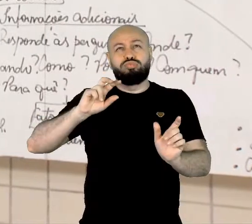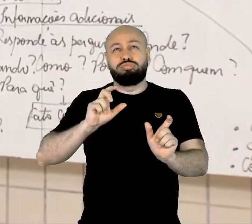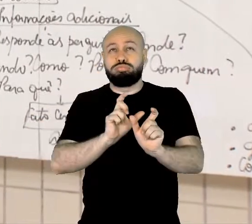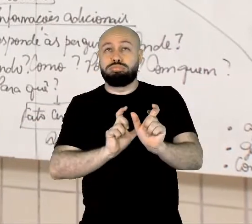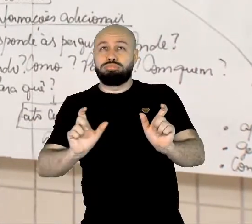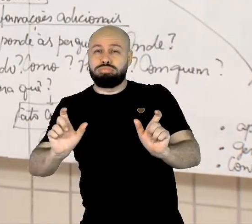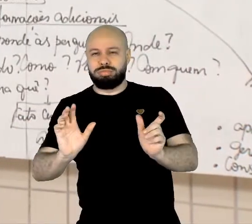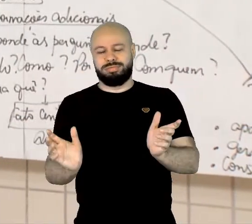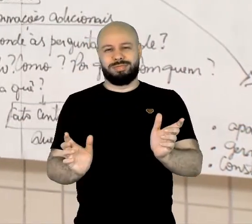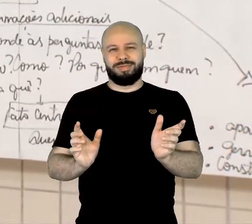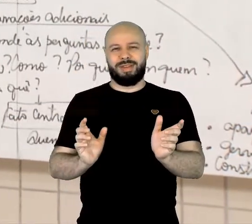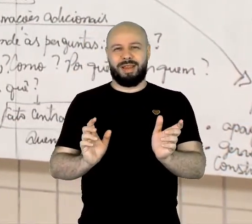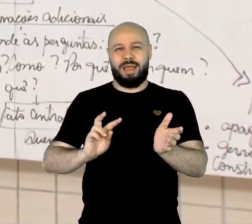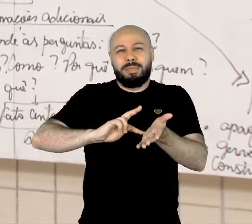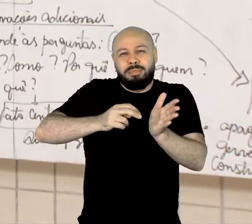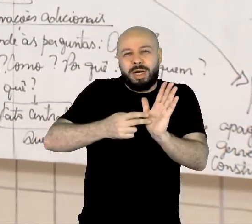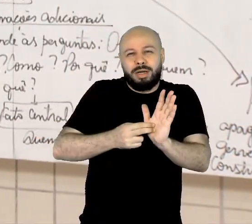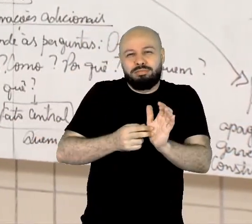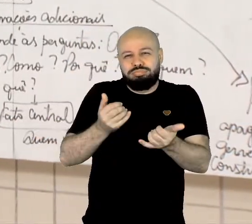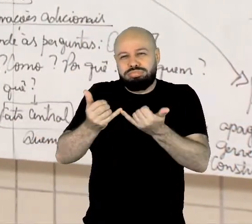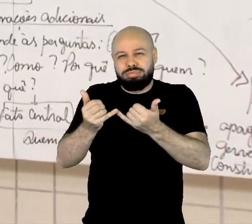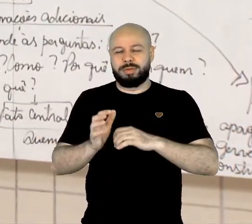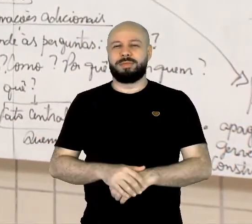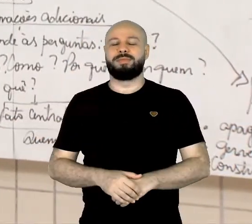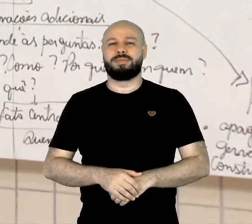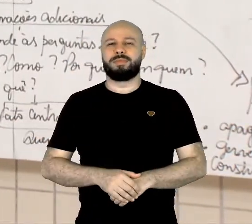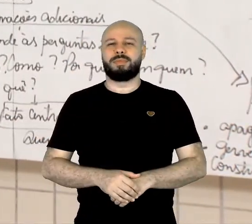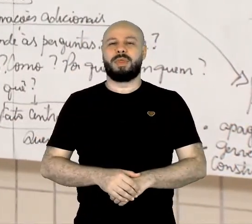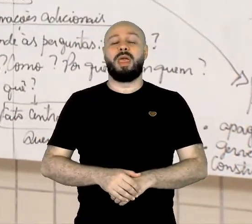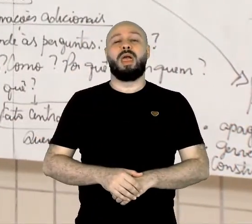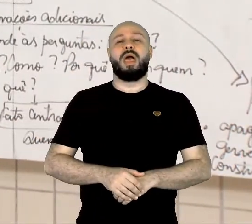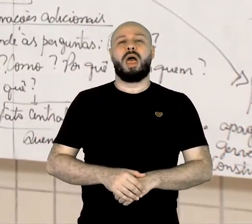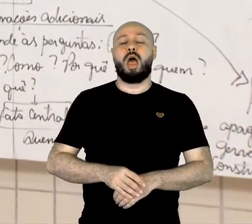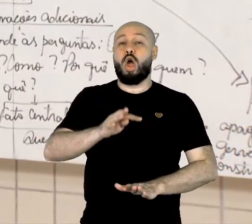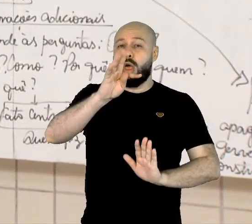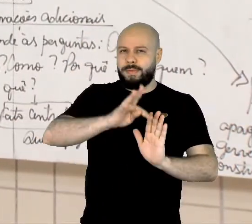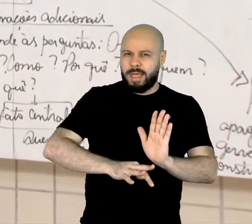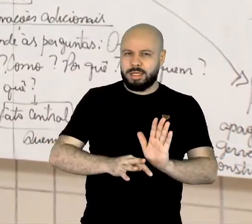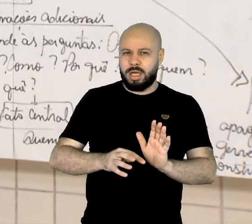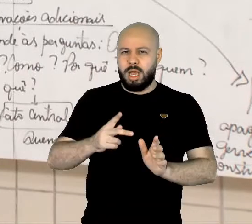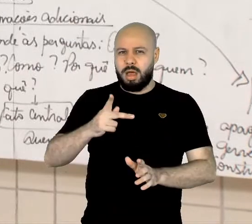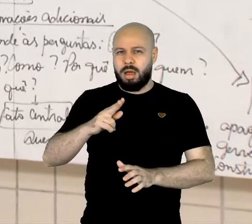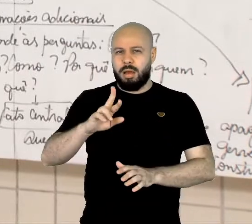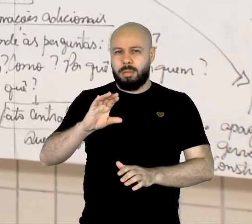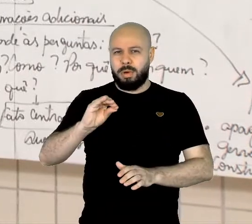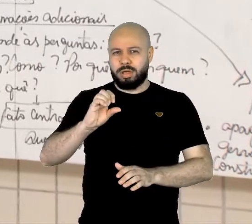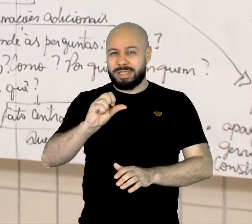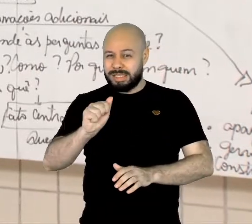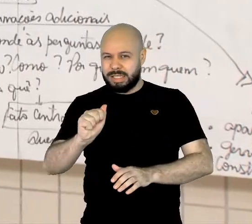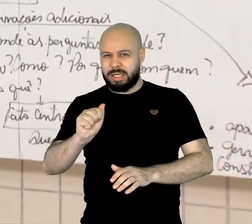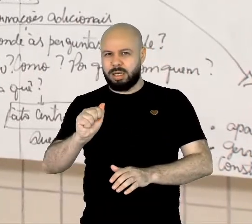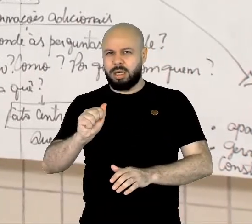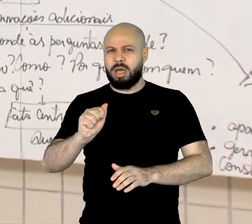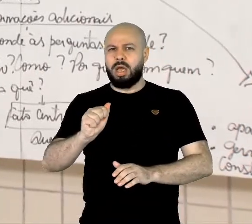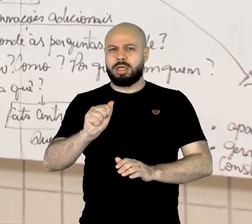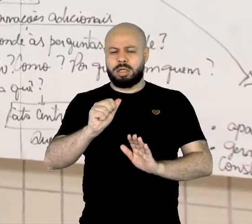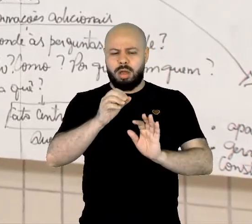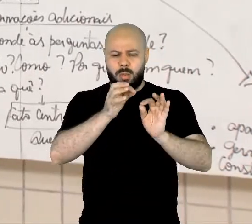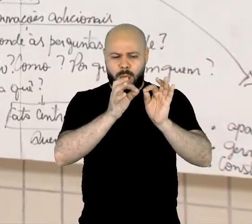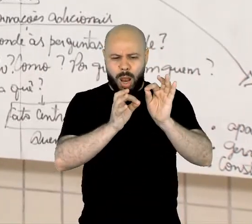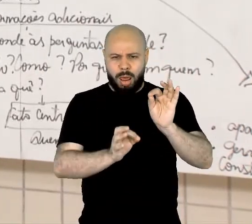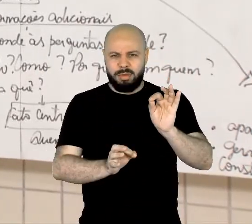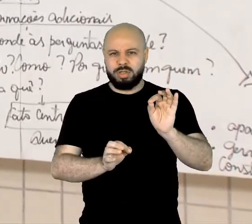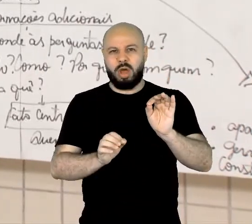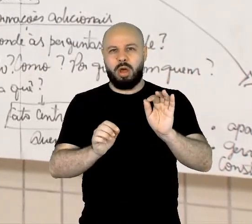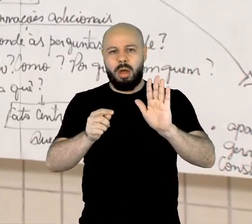deve ser em prosa, nós já estudamos, é texto corrido, tem parágrafos, tá? Não deve ser reproduzidos em